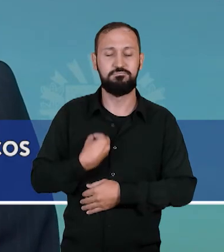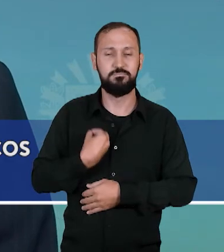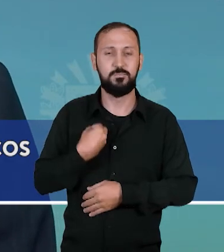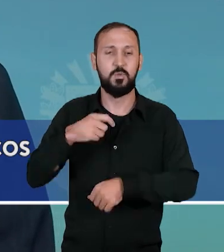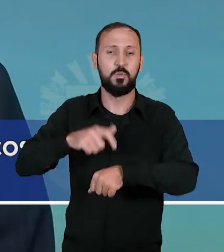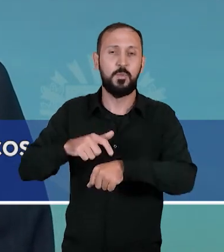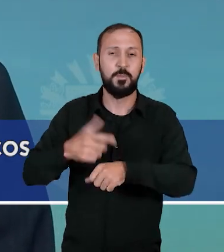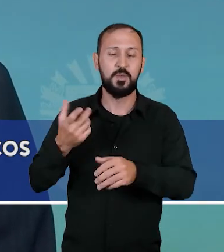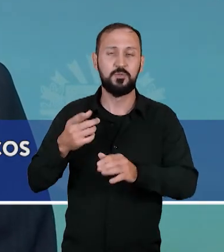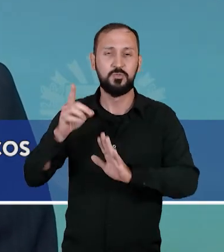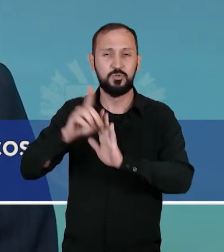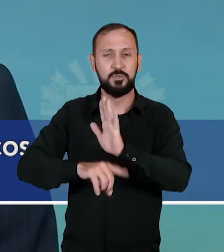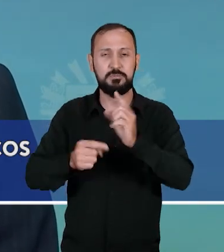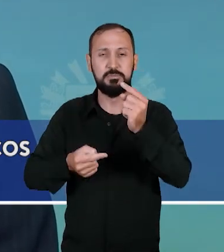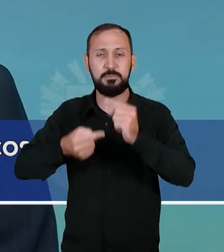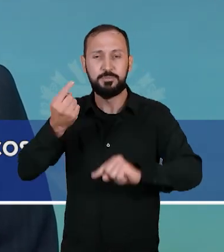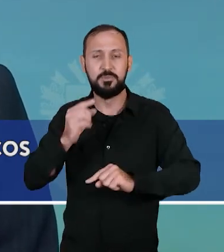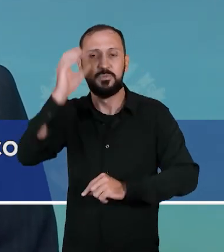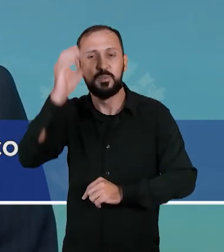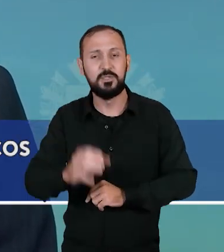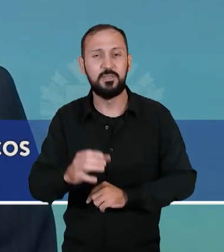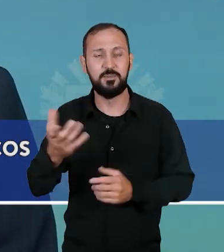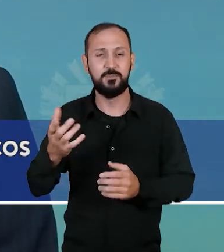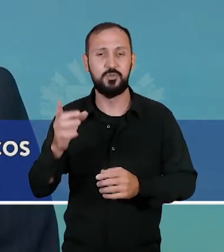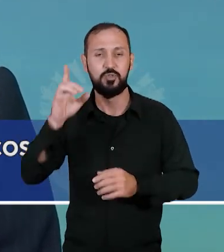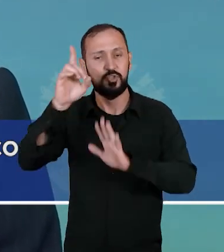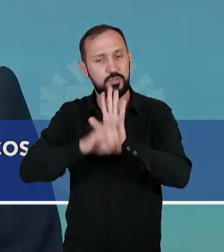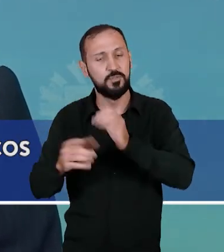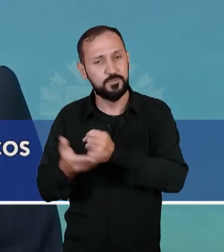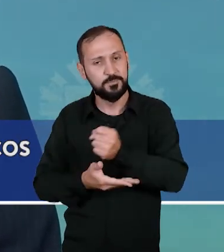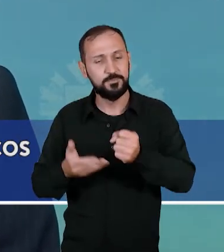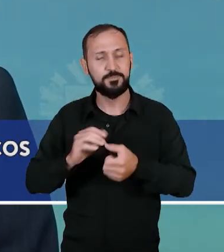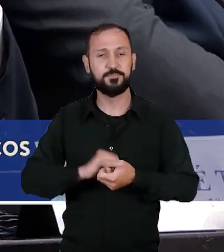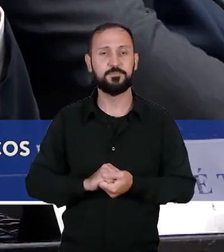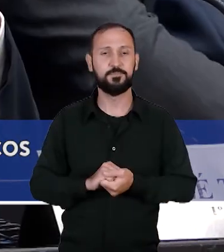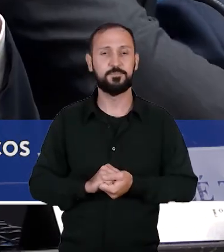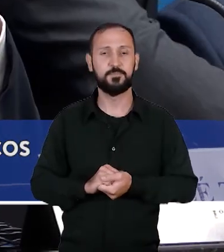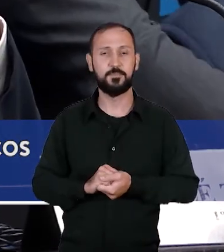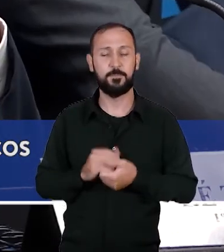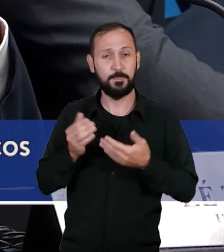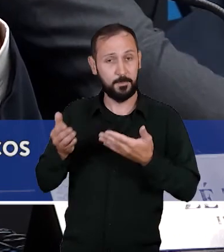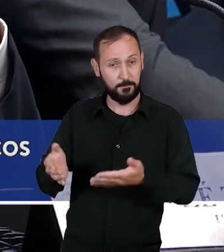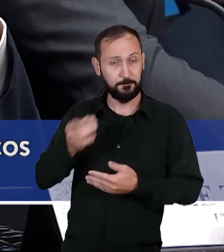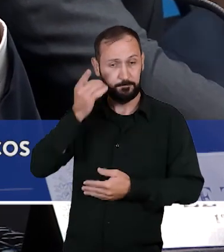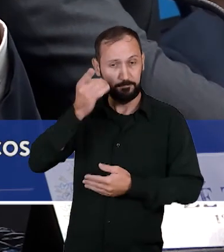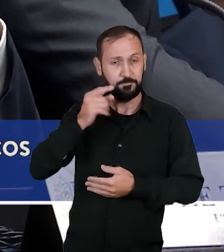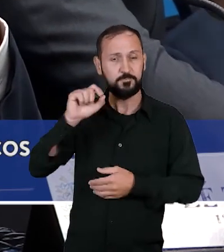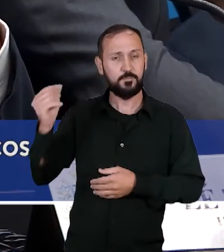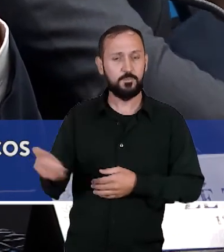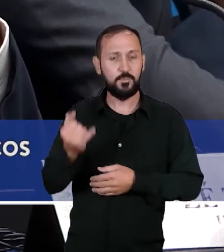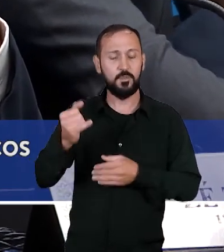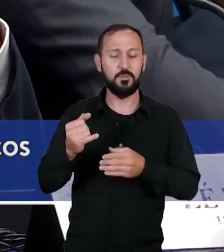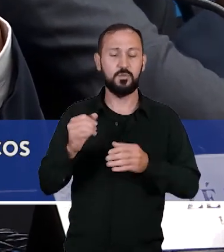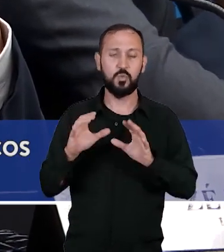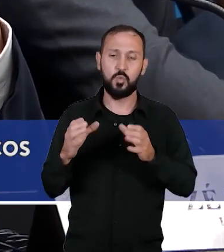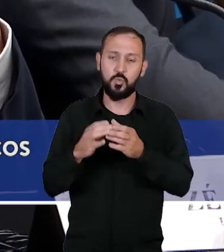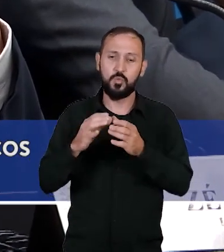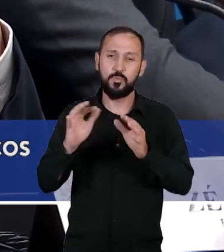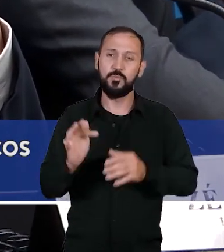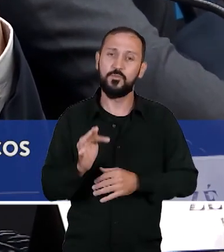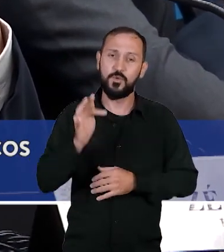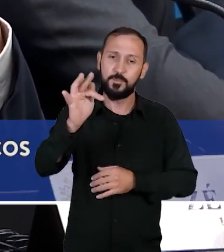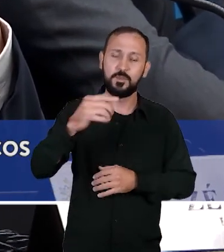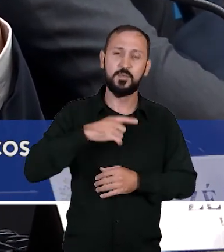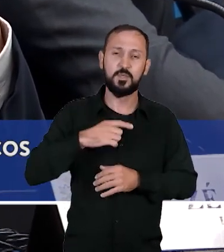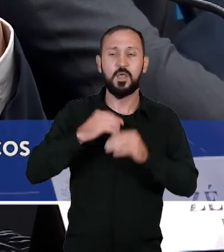participação em violações graves, dos direitos fundamentais das pessoas. Para o parlamentar, é importante que as novas gerações